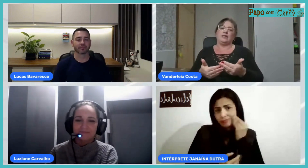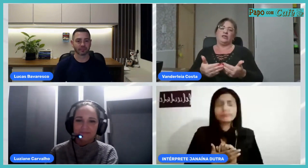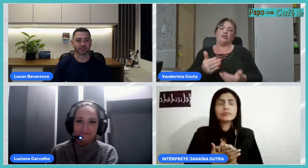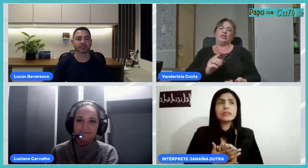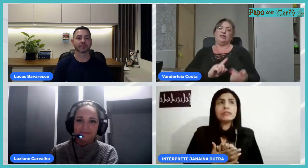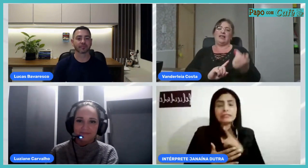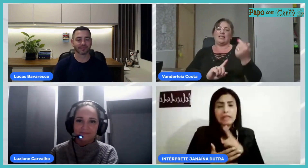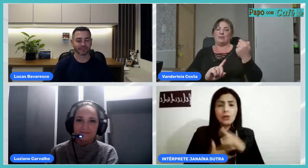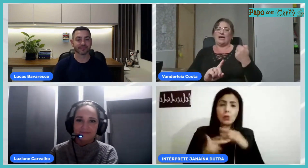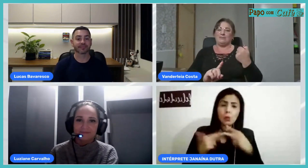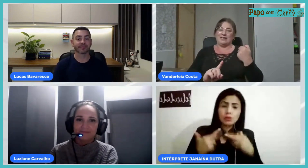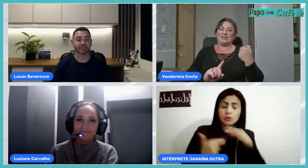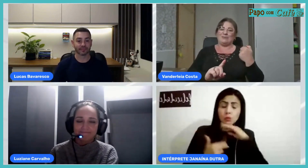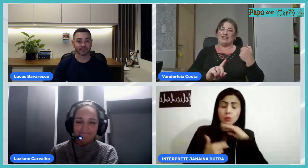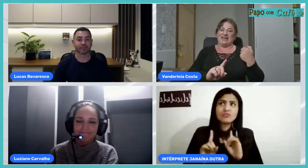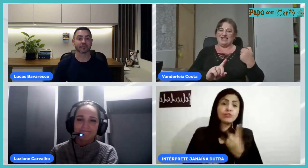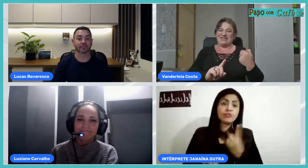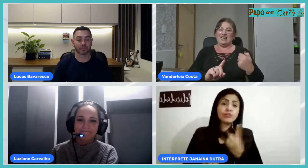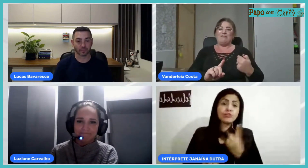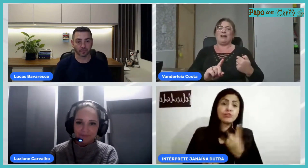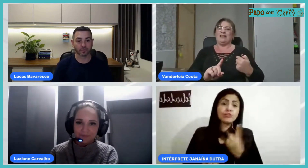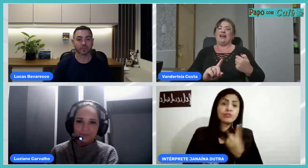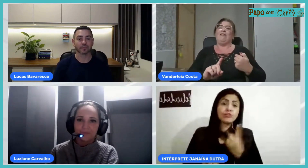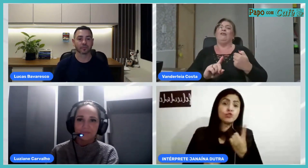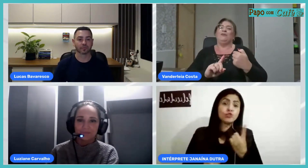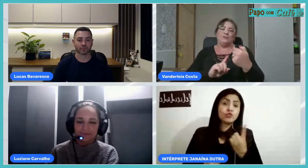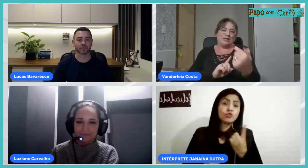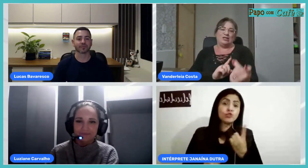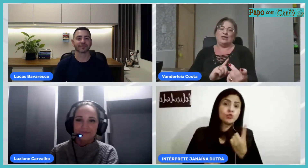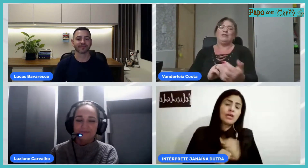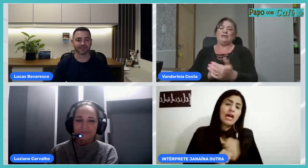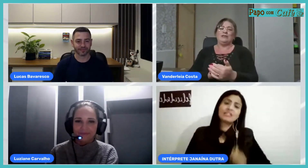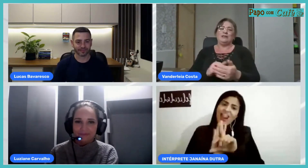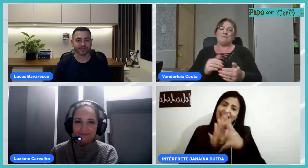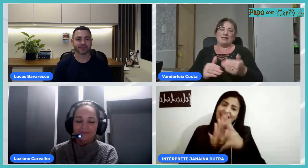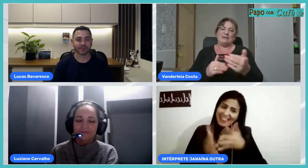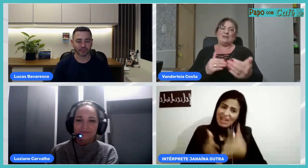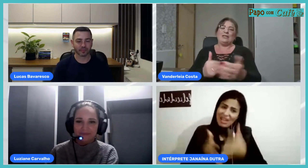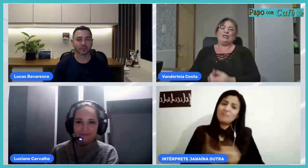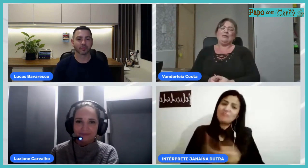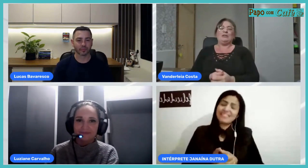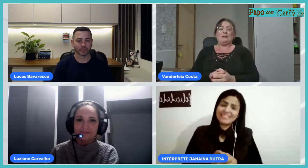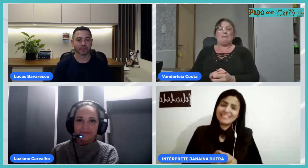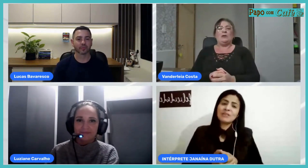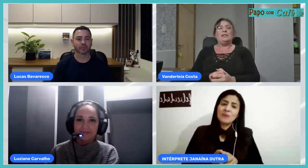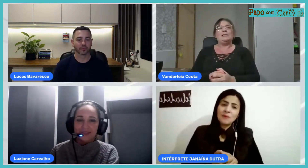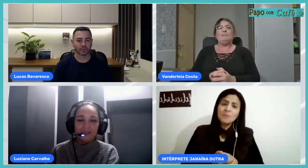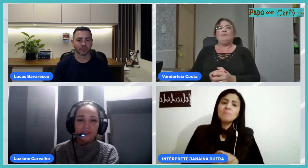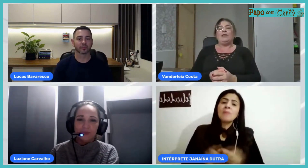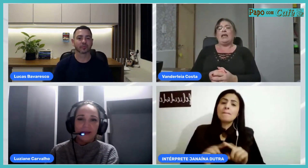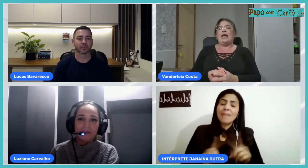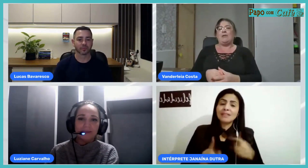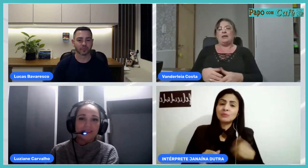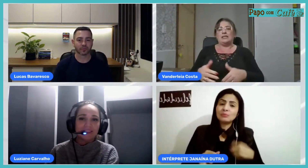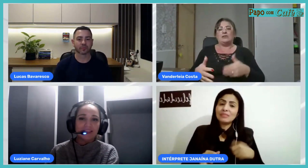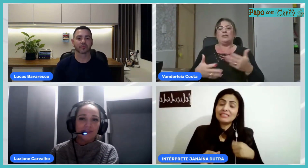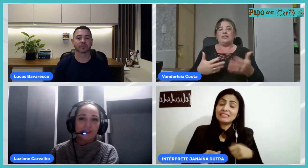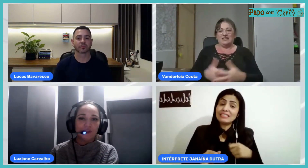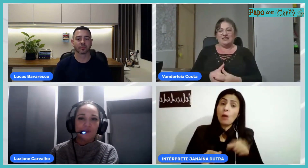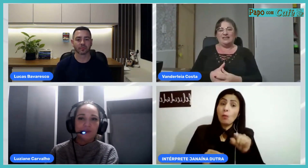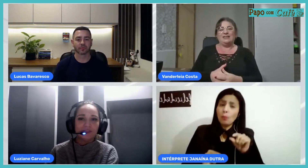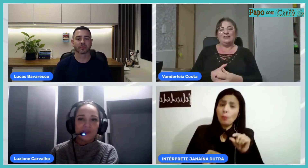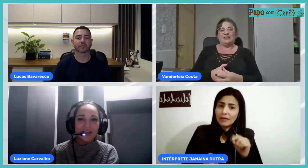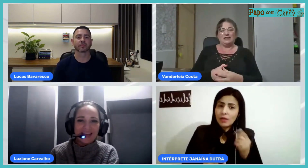Às vezes parece que a gente anda 10 passos para trás para dar um centímetro, para dar um centímetro depois. Se tu parar para